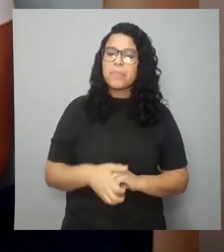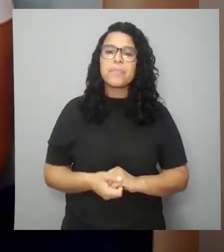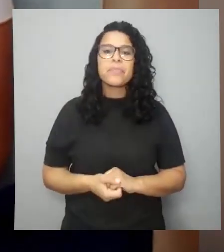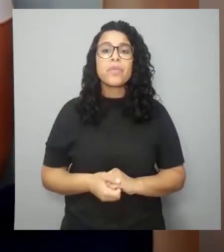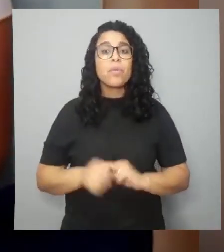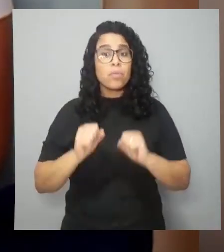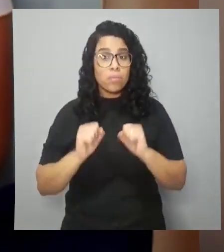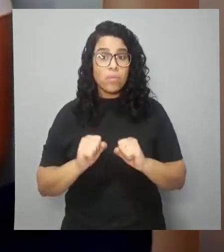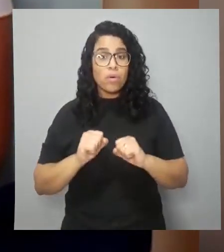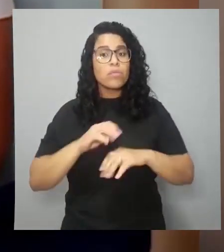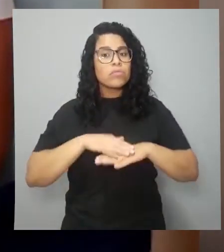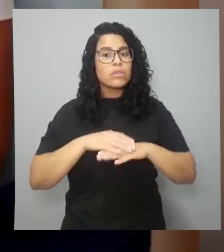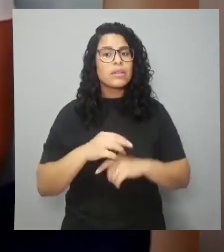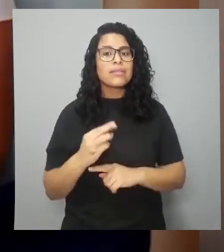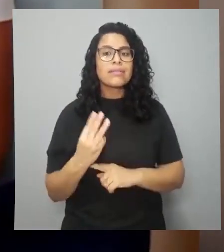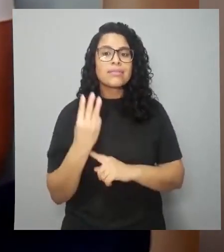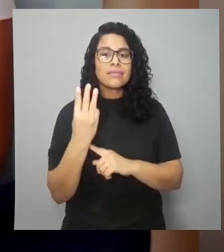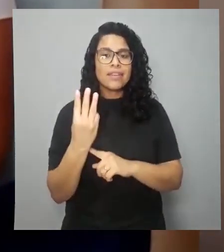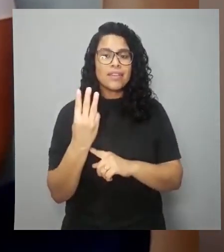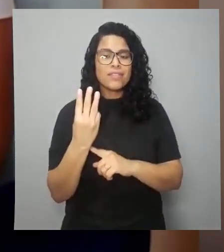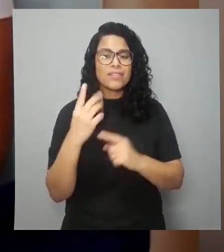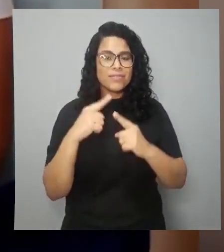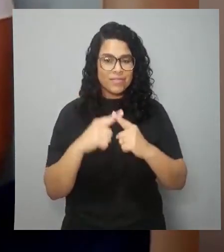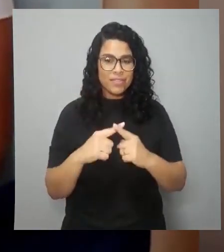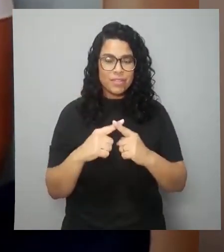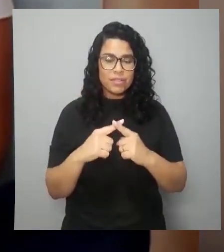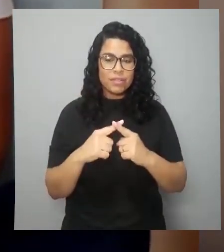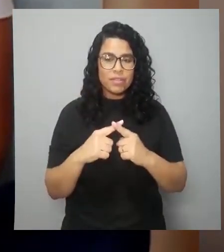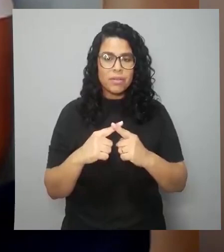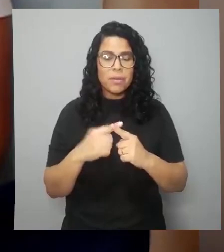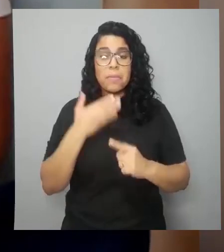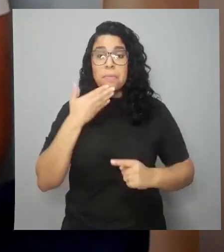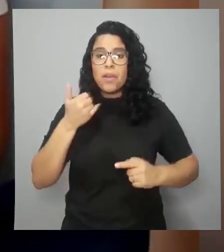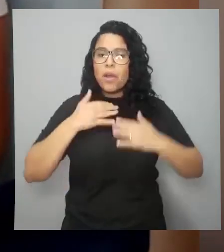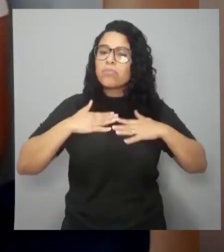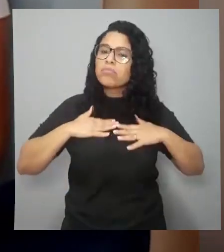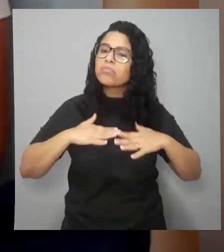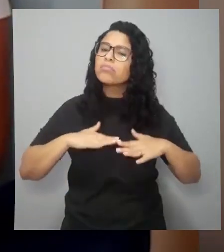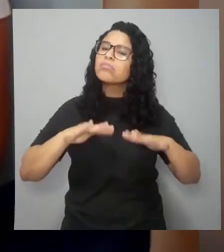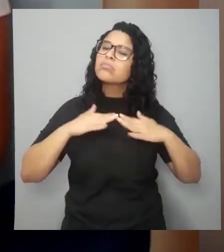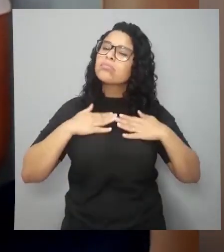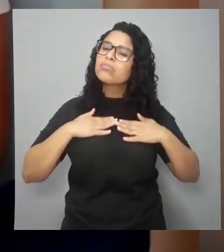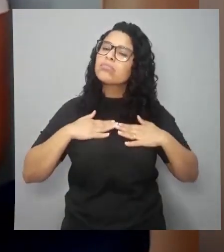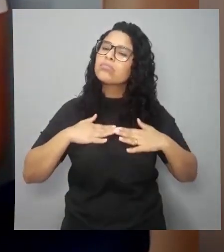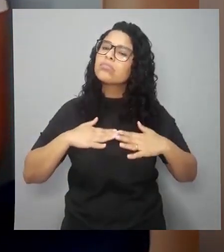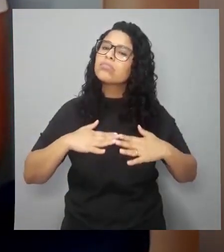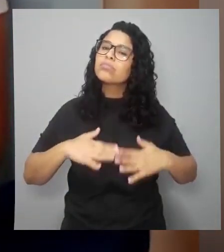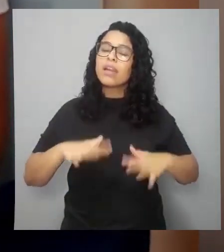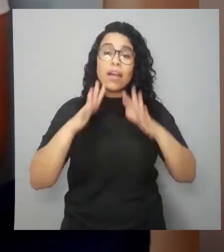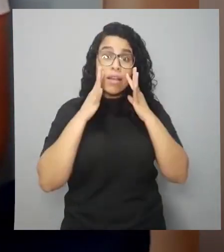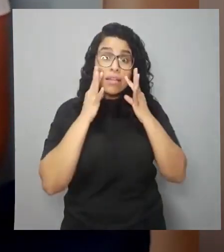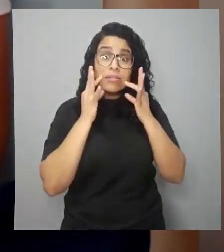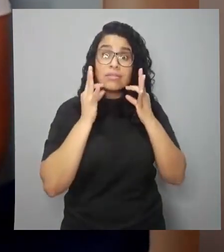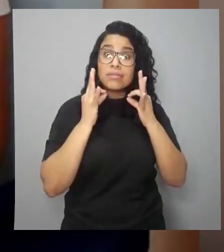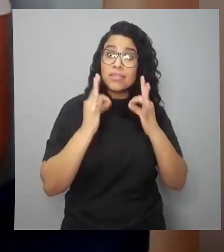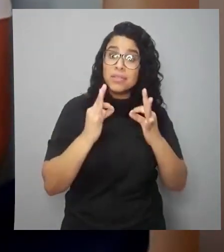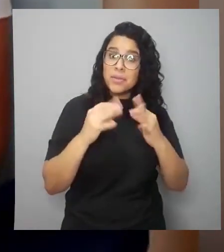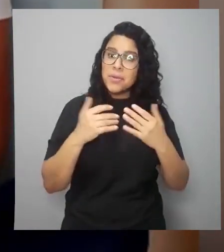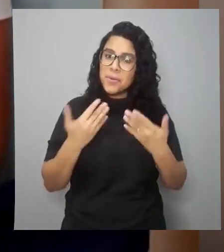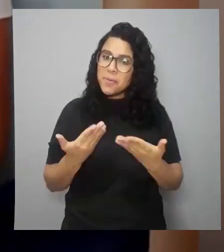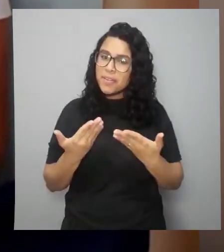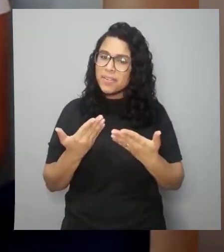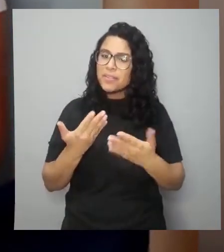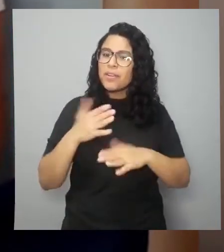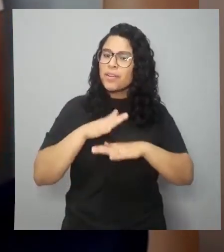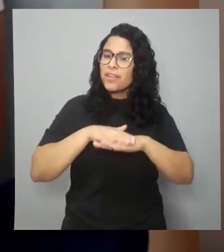pode fazer ela 3 vezes para se sentir mais tranquilo, mais calmo, mais atento quando a gente for fazer